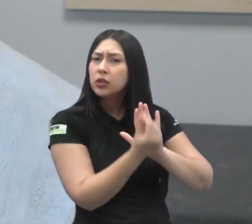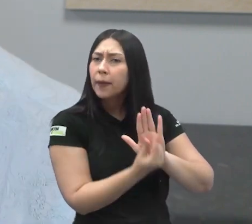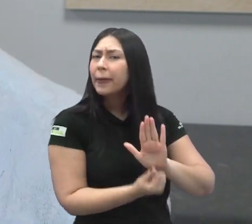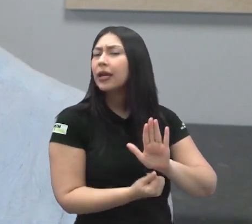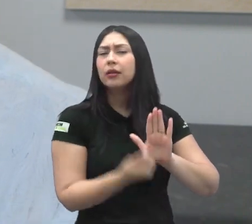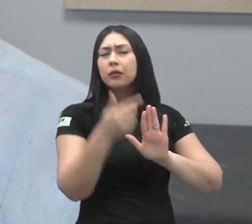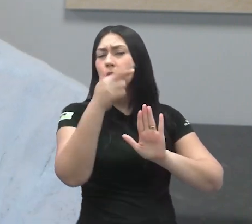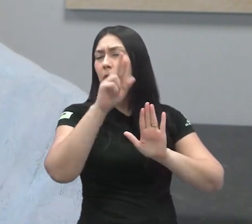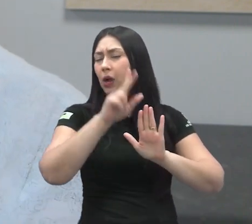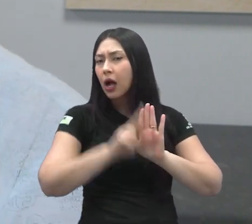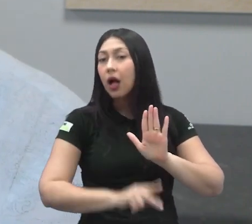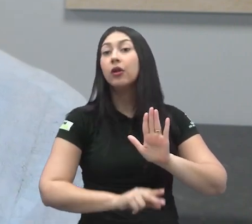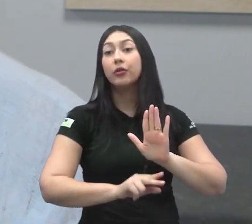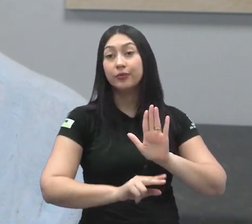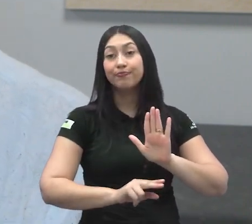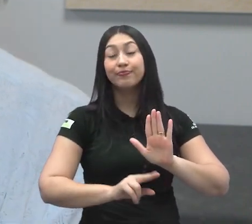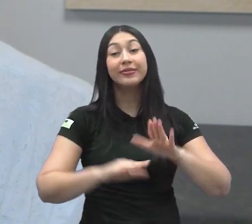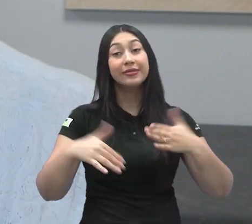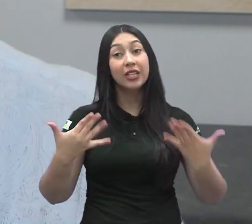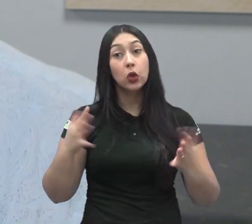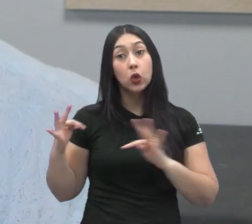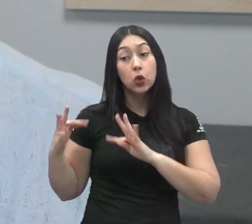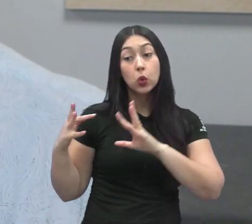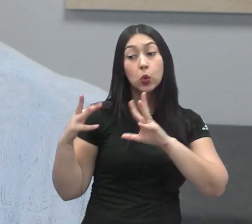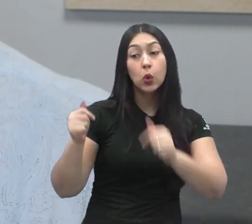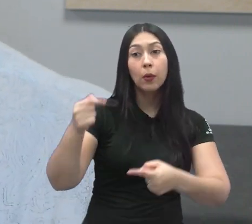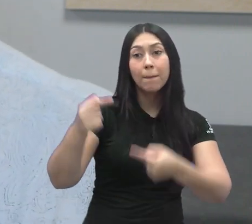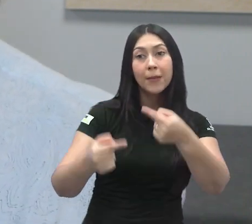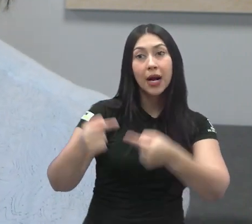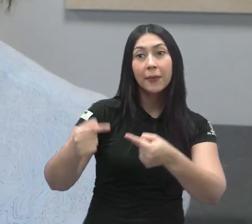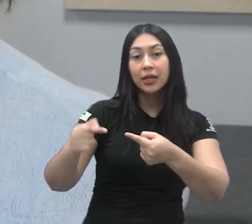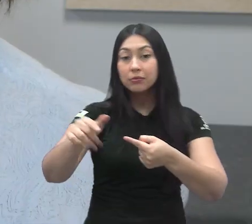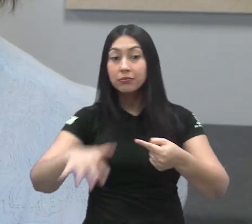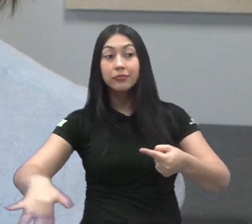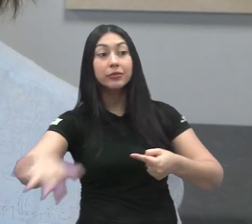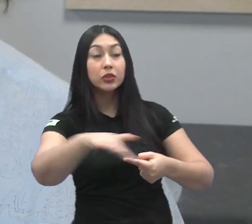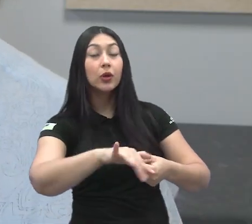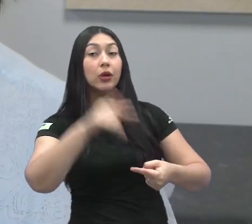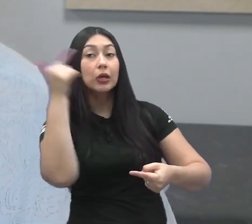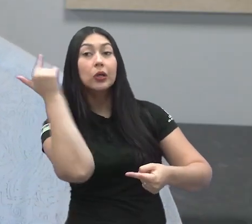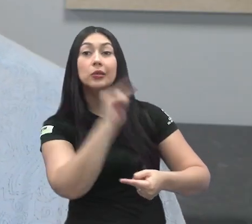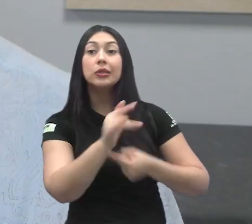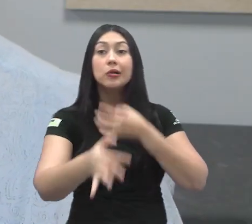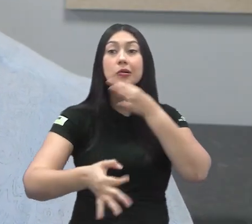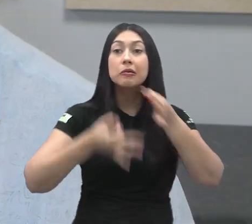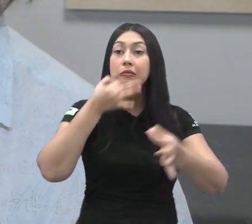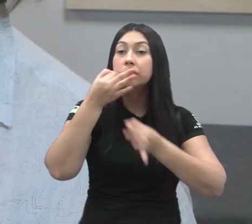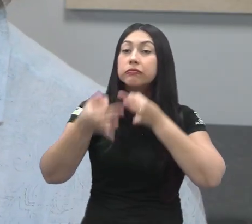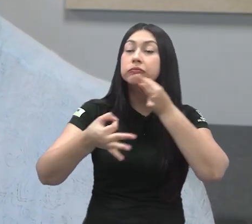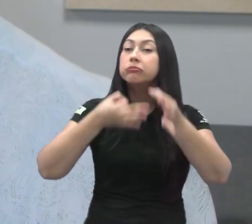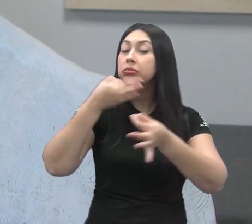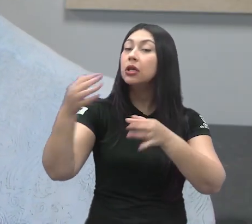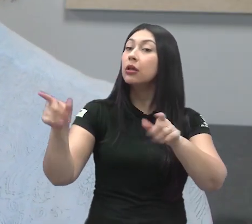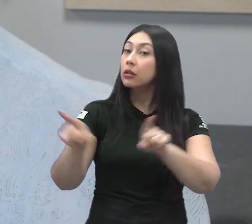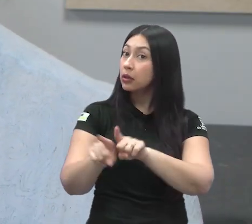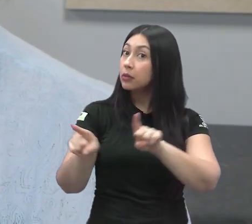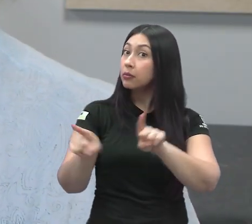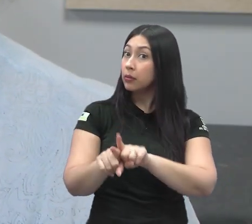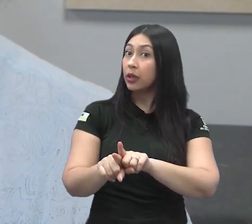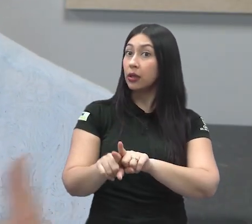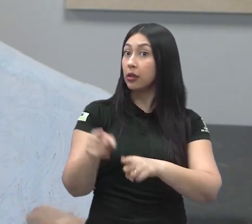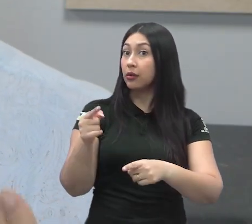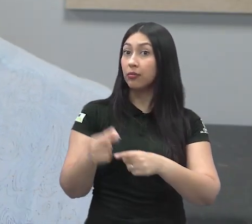LDO, PPA, então isso tudo é pautado para que as pessoas consigam entrar nessa agenda, que é uma agenda que não